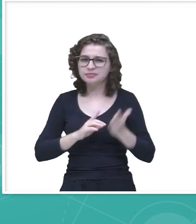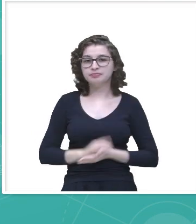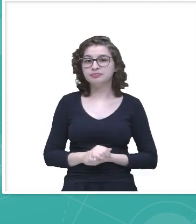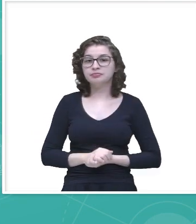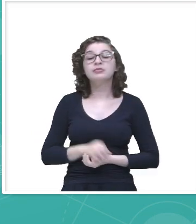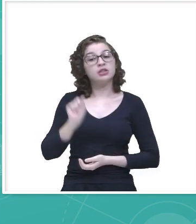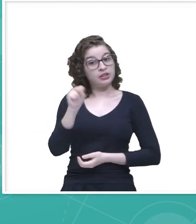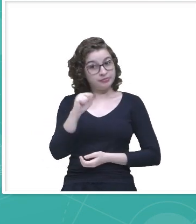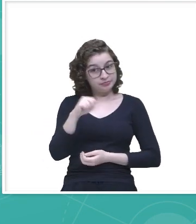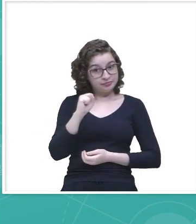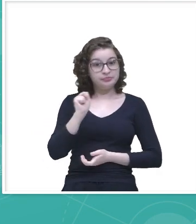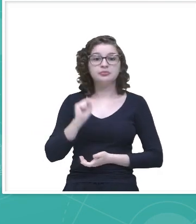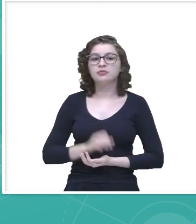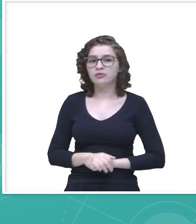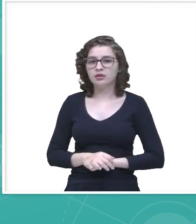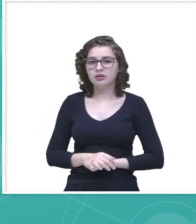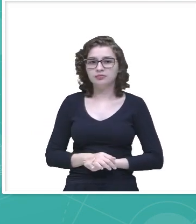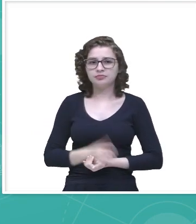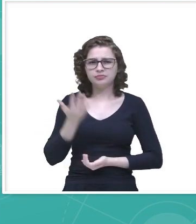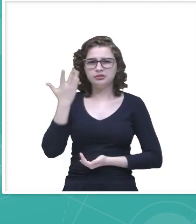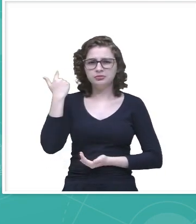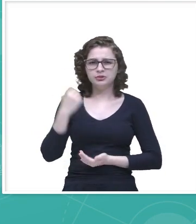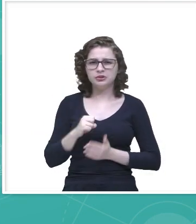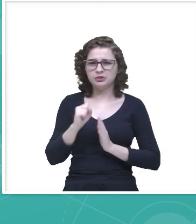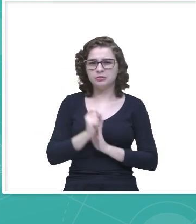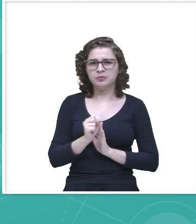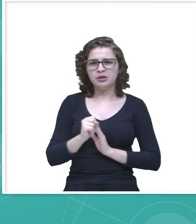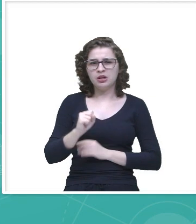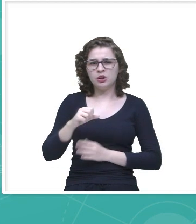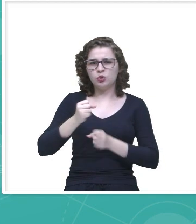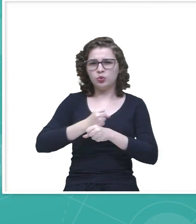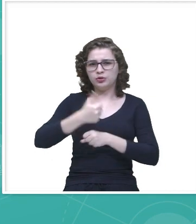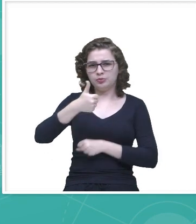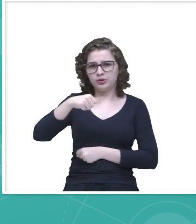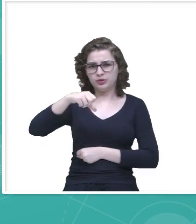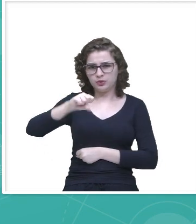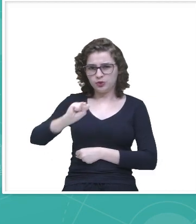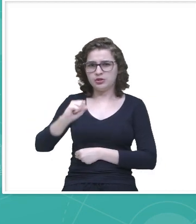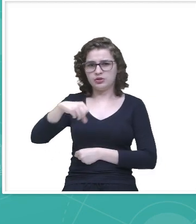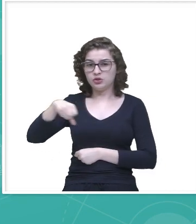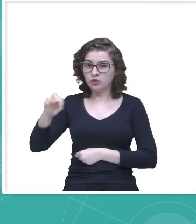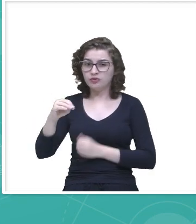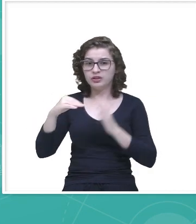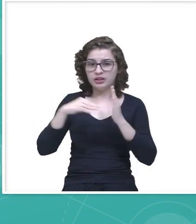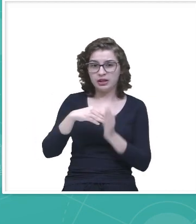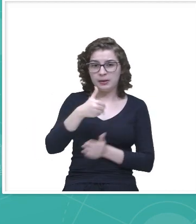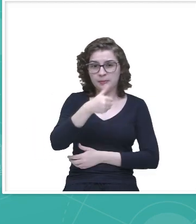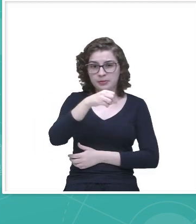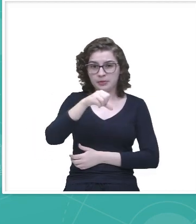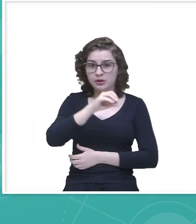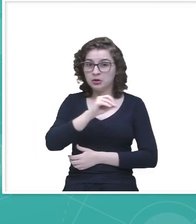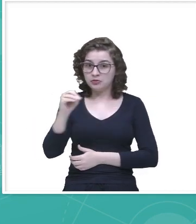aconteceu sim, tá? Nas décadas de 1890 e 1900. Visconti, os